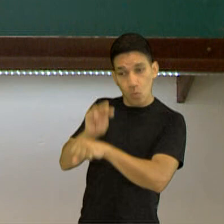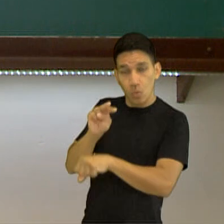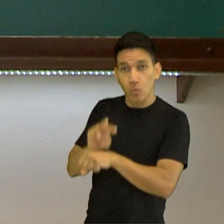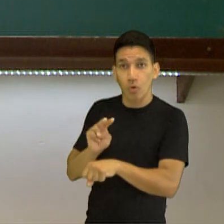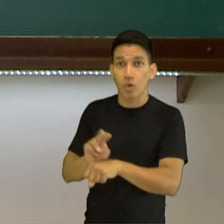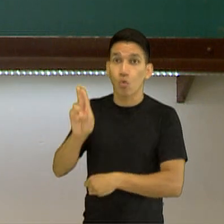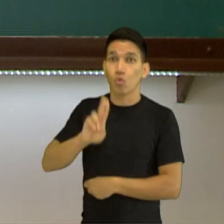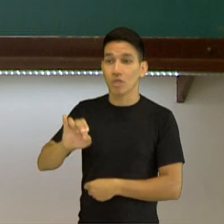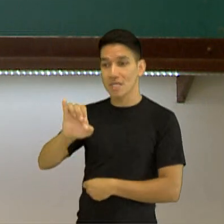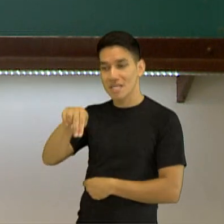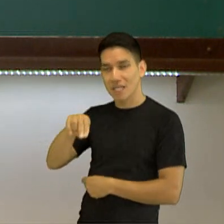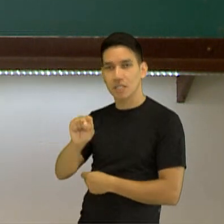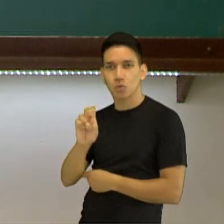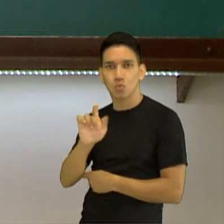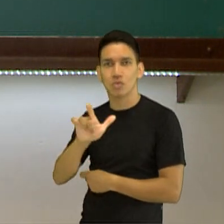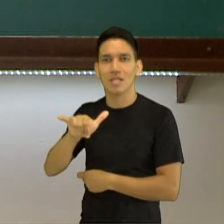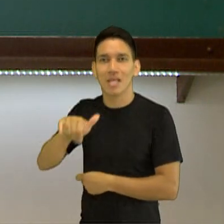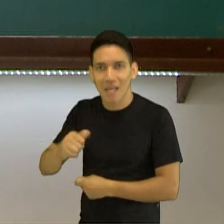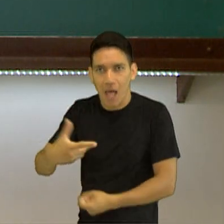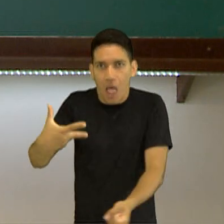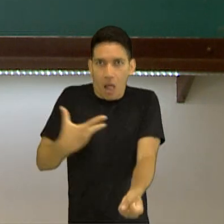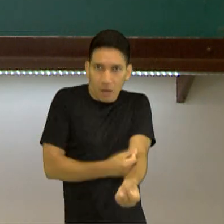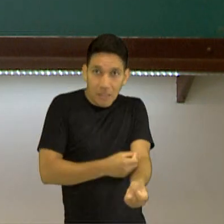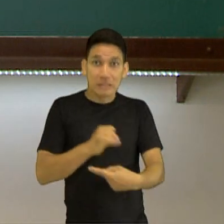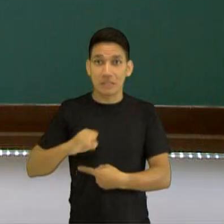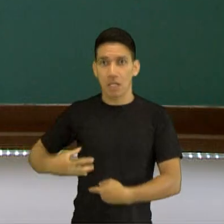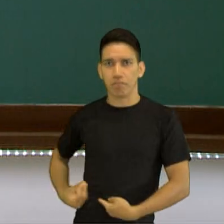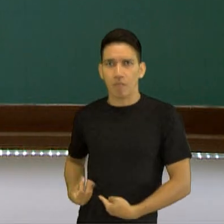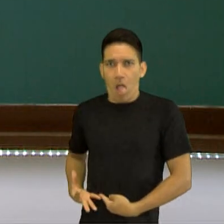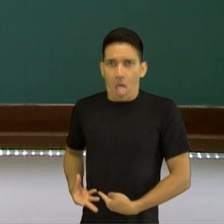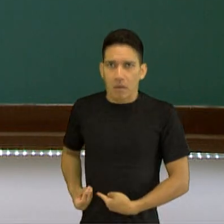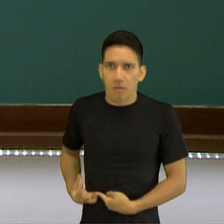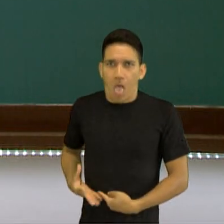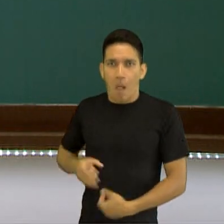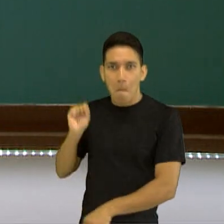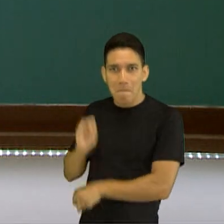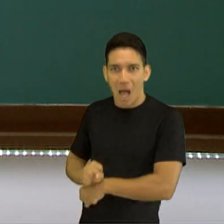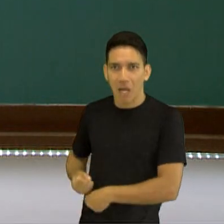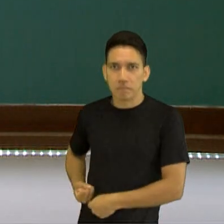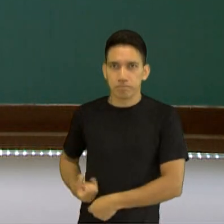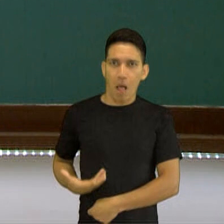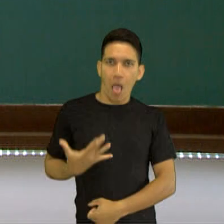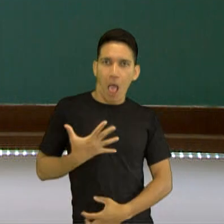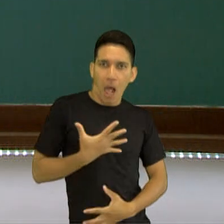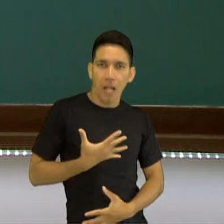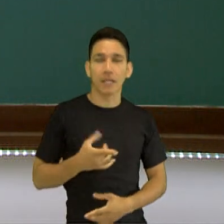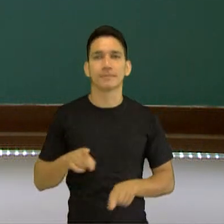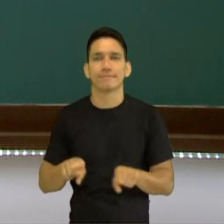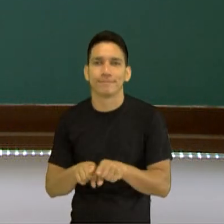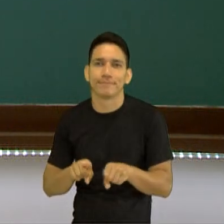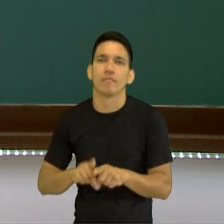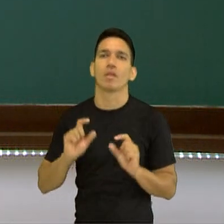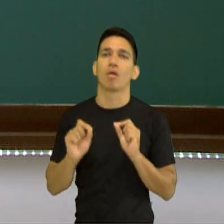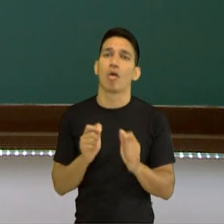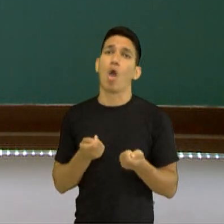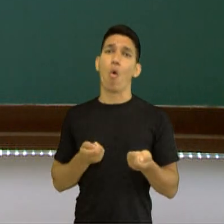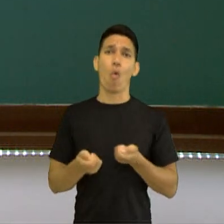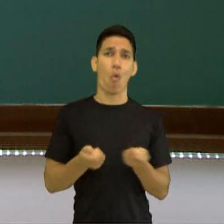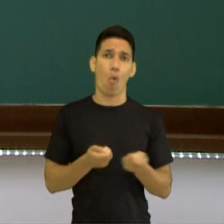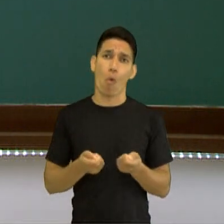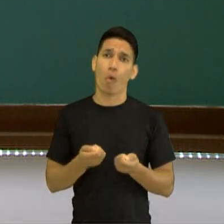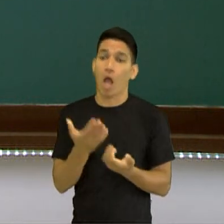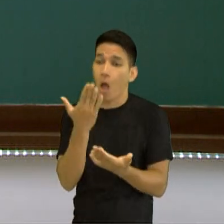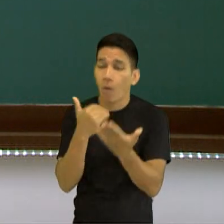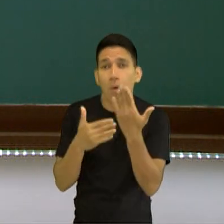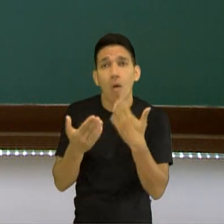insulina injetável, caso o pâncreas dela tenha parado totalmente de produzir insulina, e, claro, controlar a sua